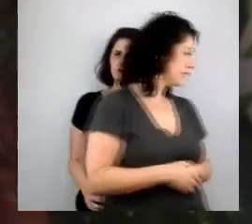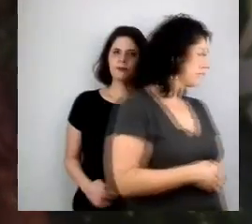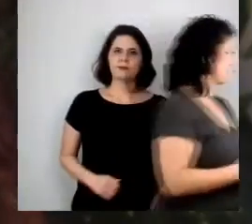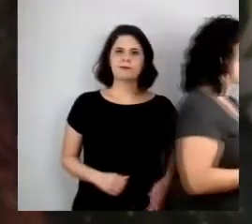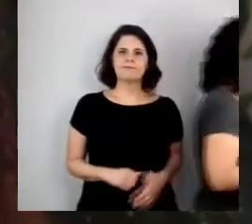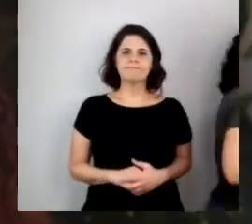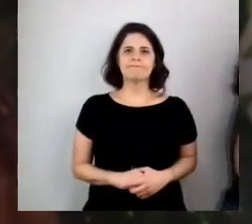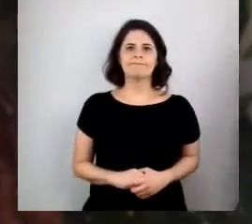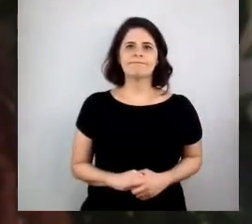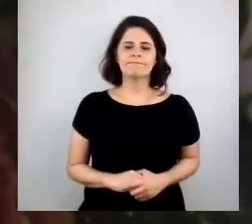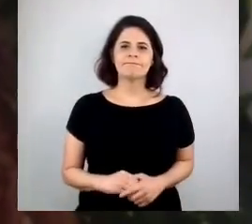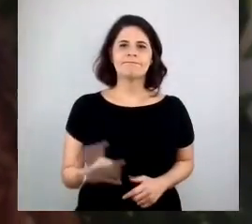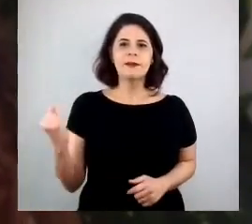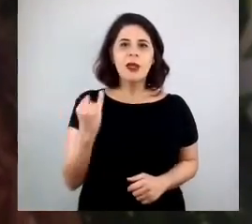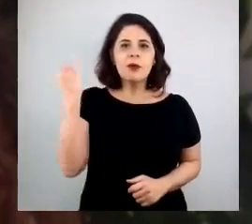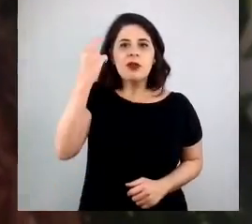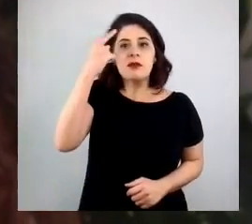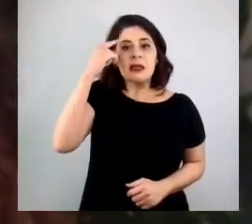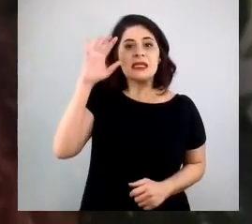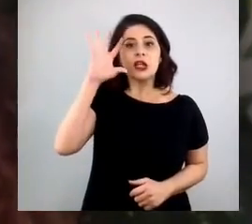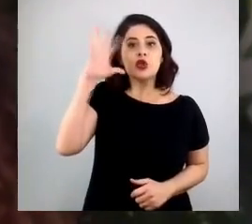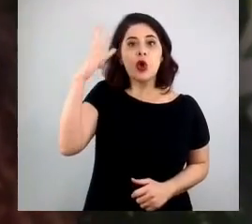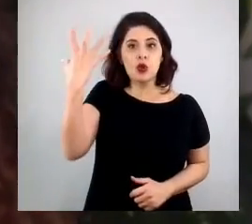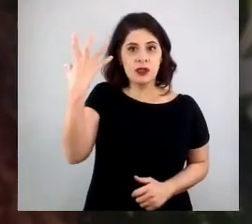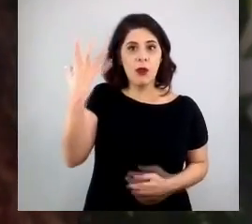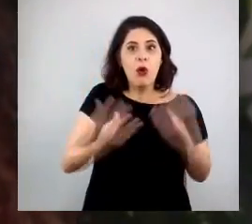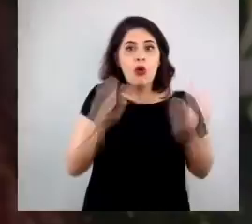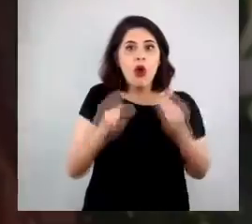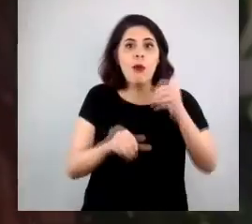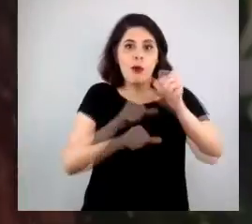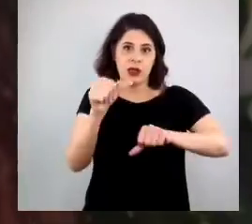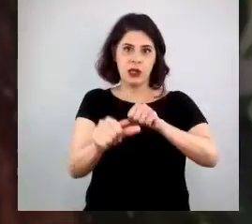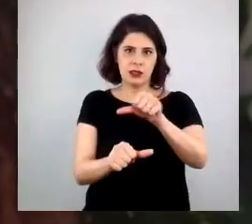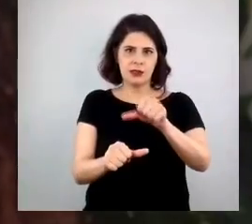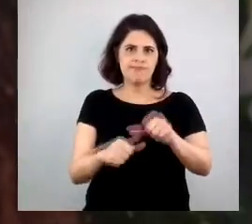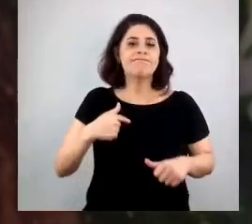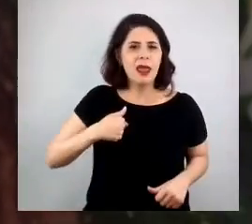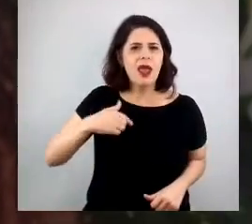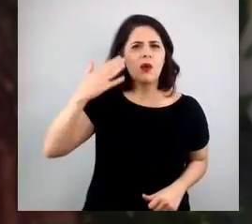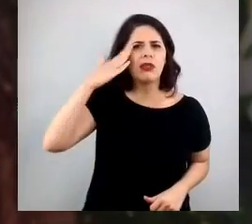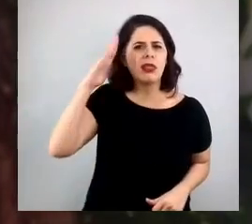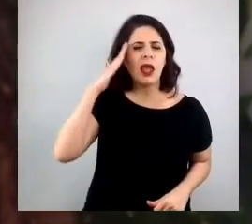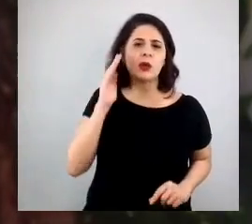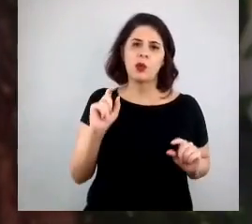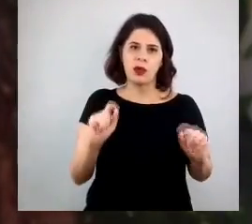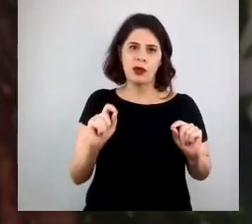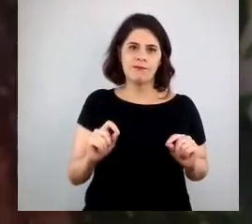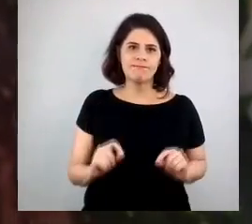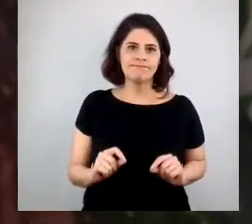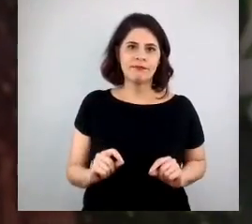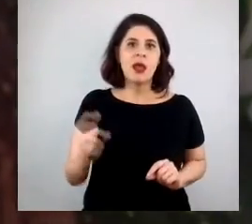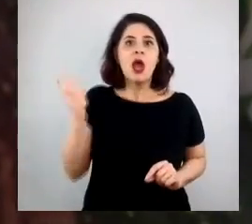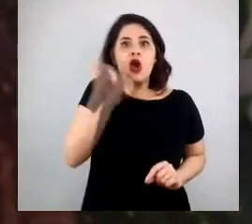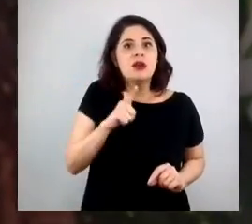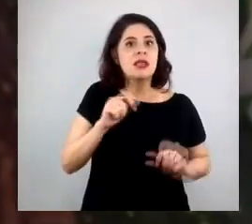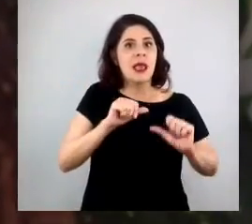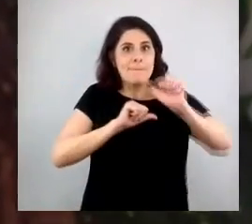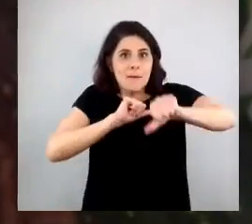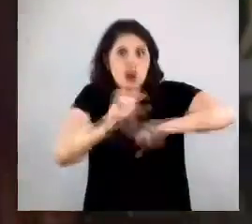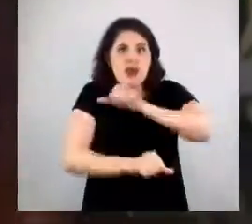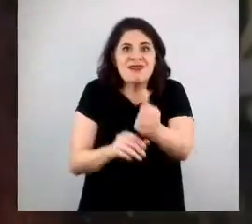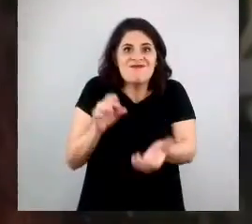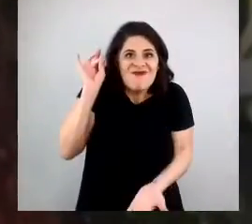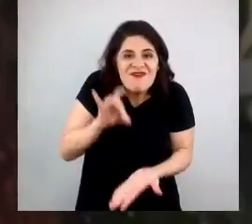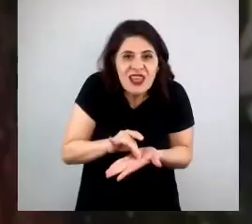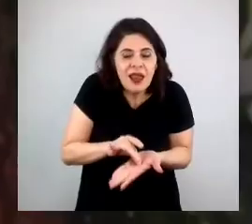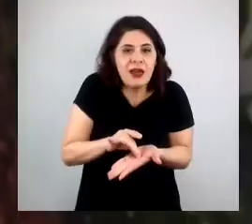falar dos problemas. E eu entendo que para uma mudança concreta, para gerar,